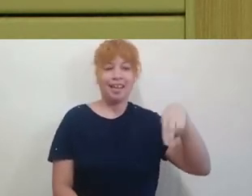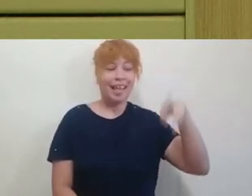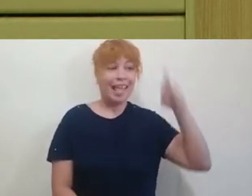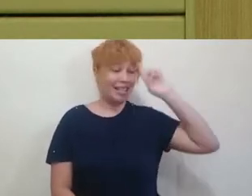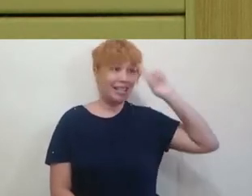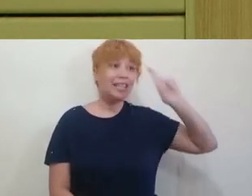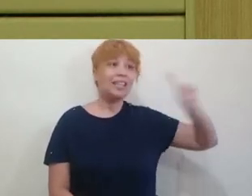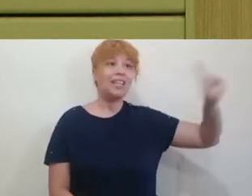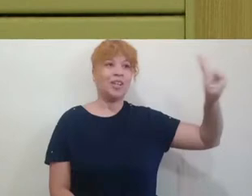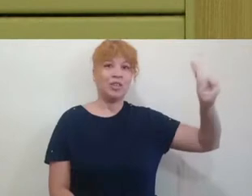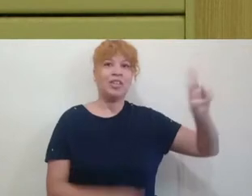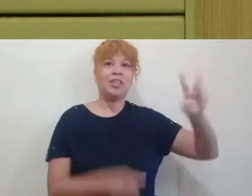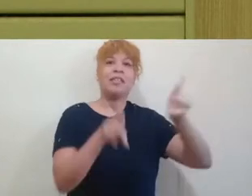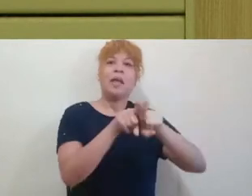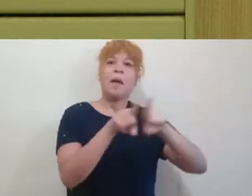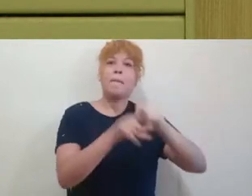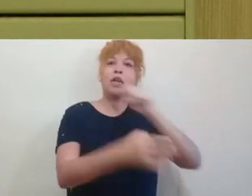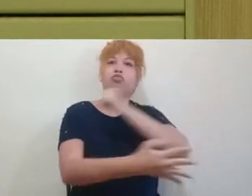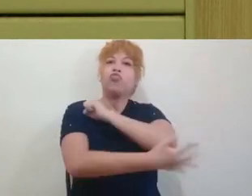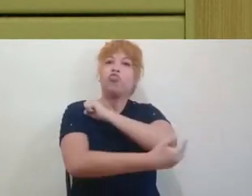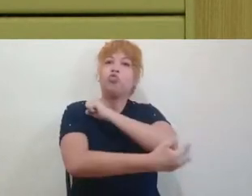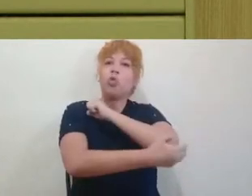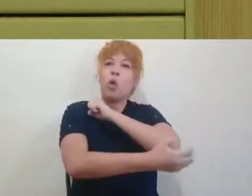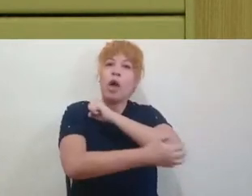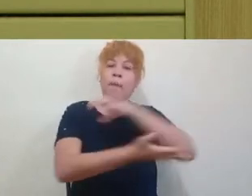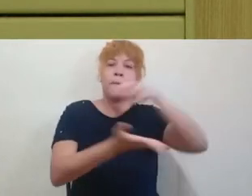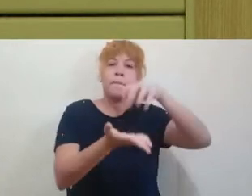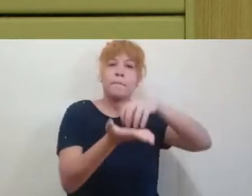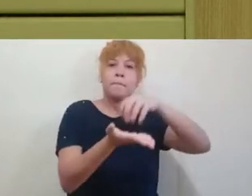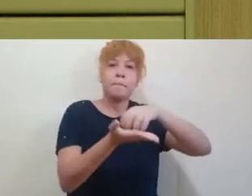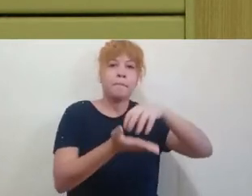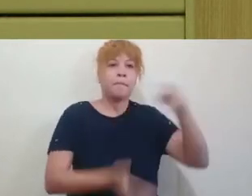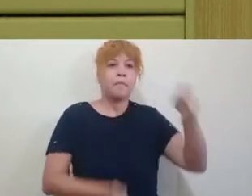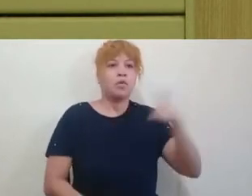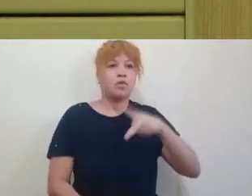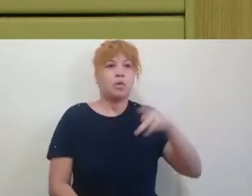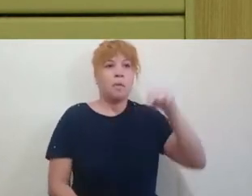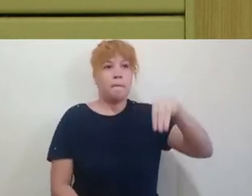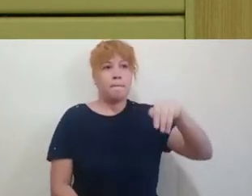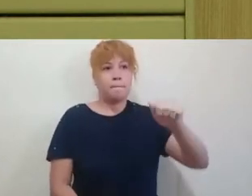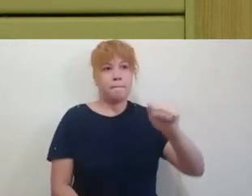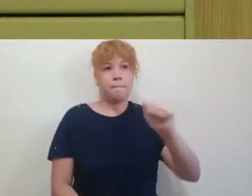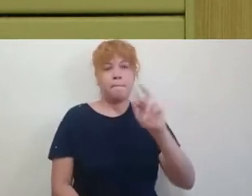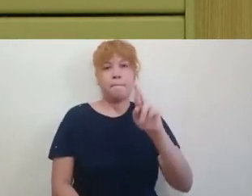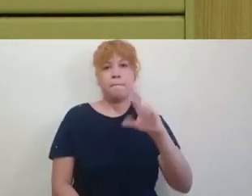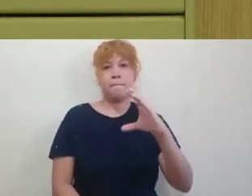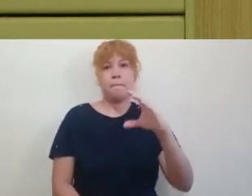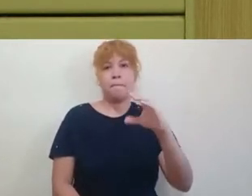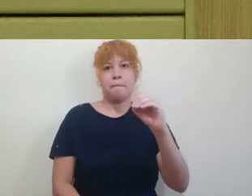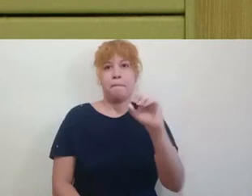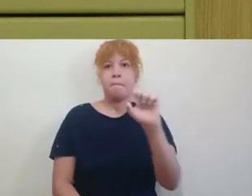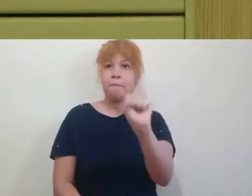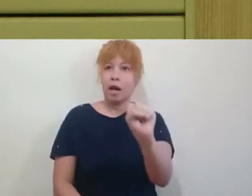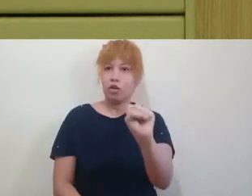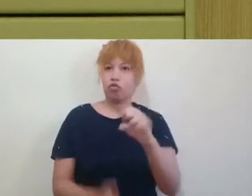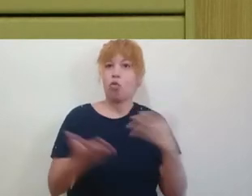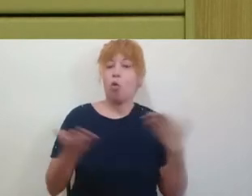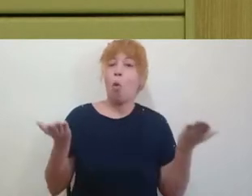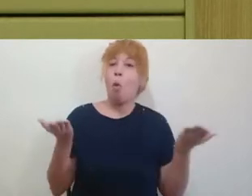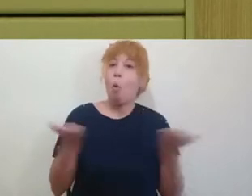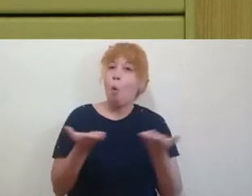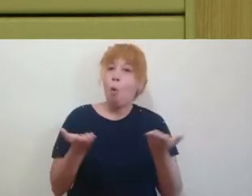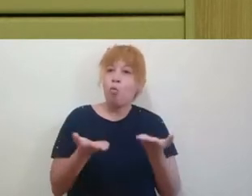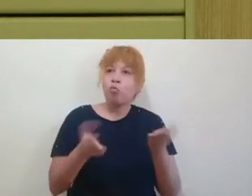por terem escolhido a UFRPE, por terem confiado na gente. Gostaria de fazer um cumprimento especial